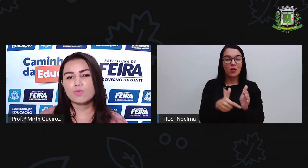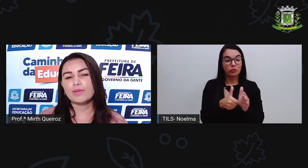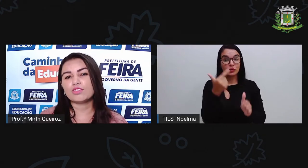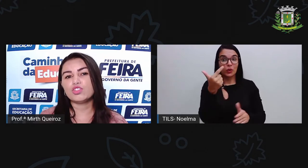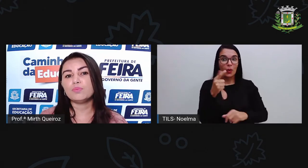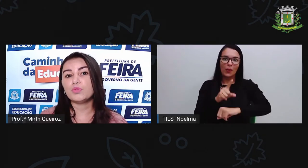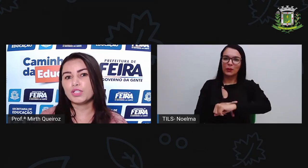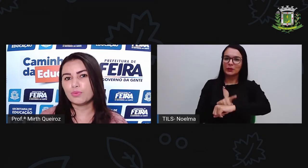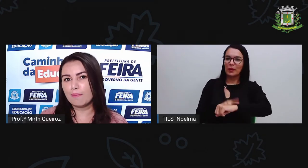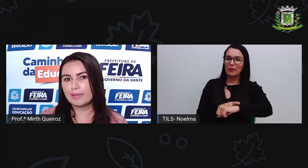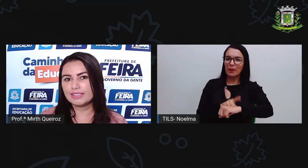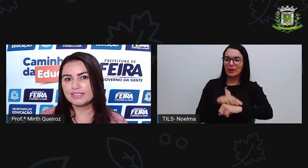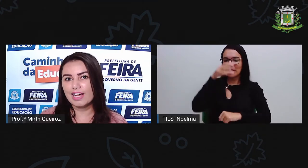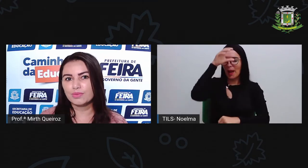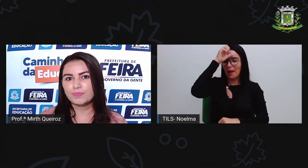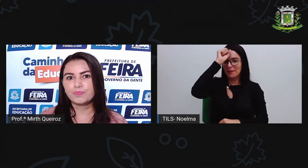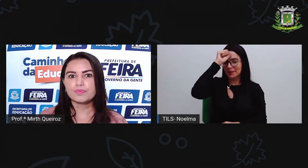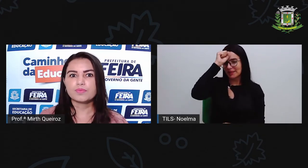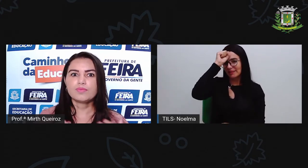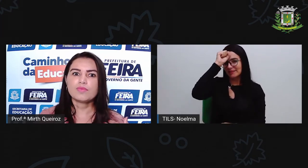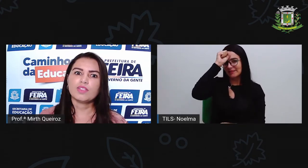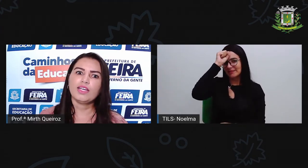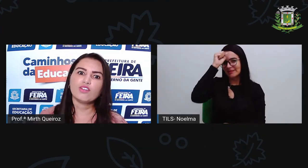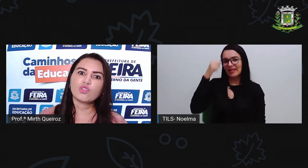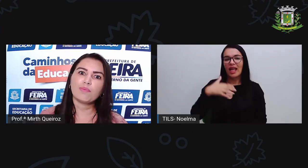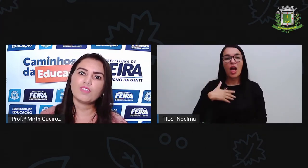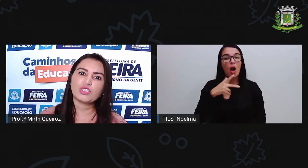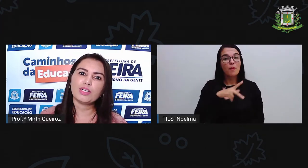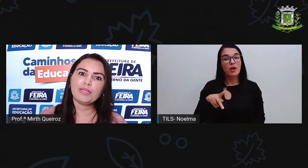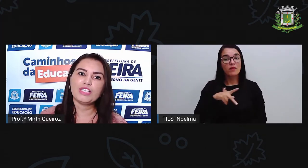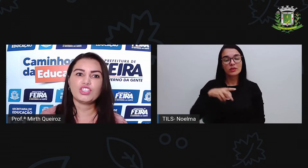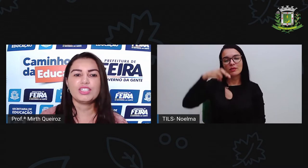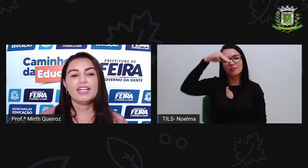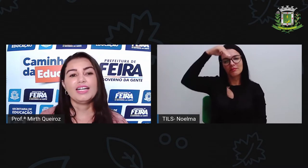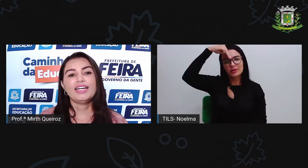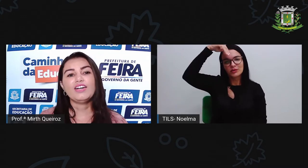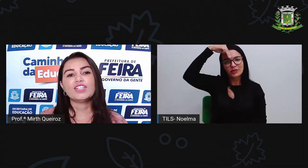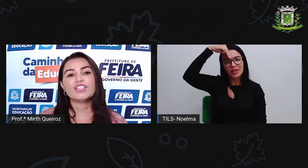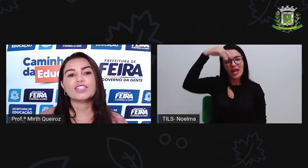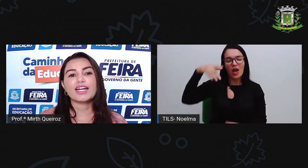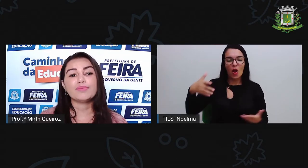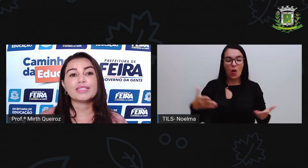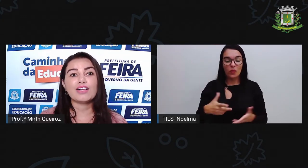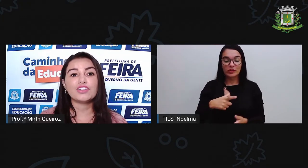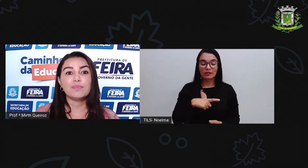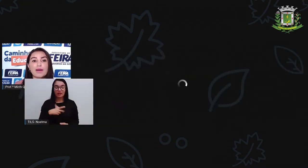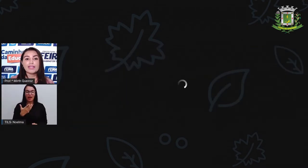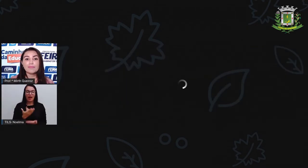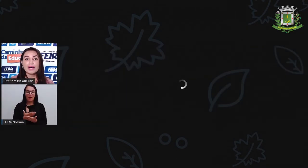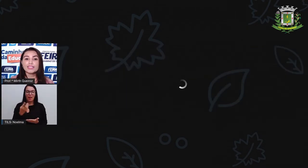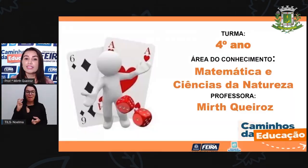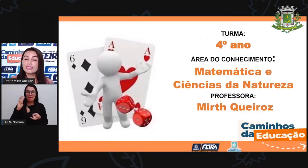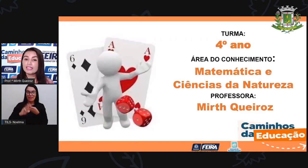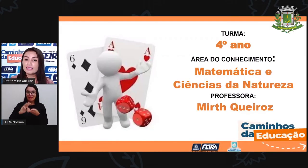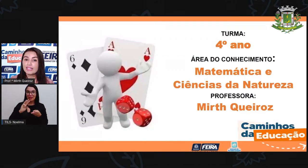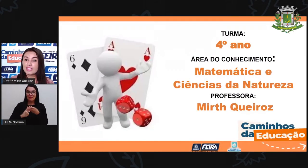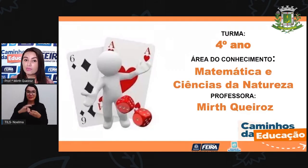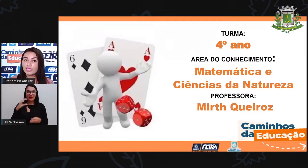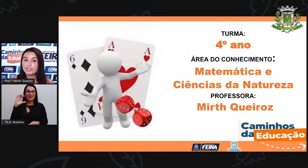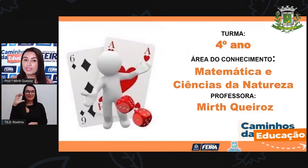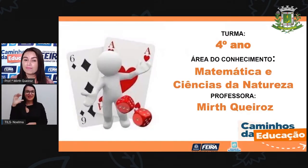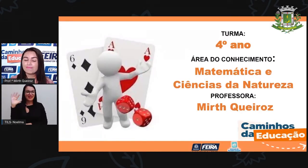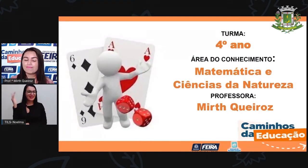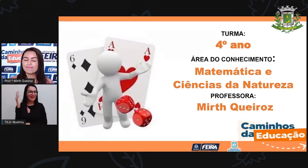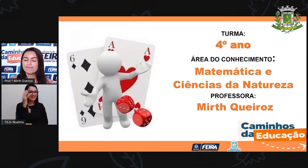mais um momento de muito aprendizado. Eu sou a professora Mirthe, e hoje nós teremos aulas de Matemática e Ciências da